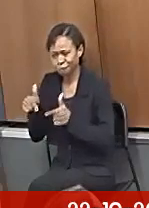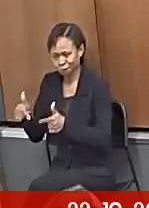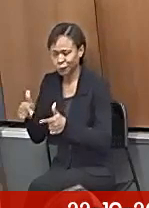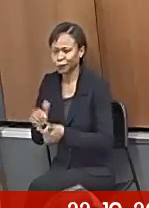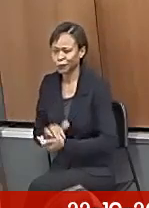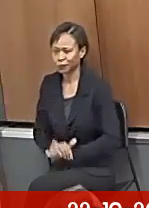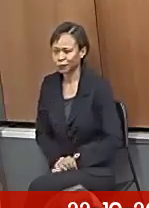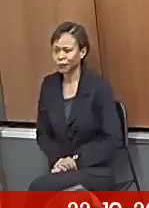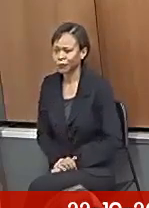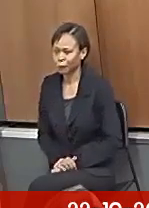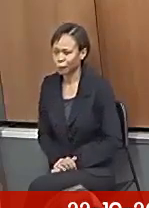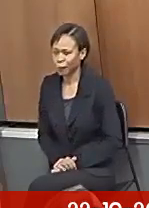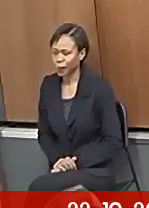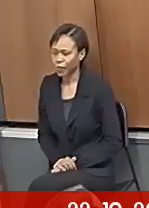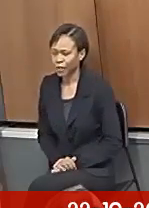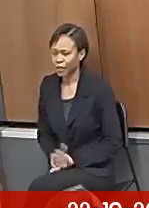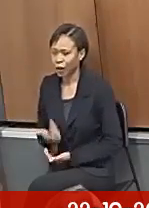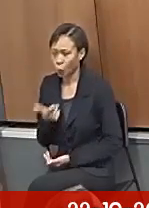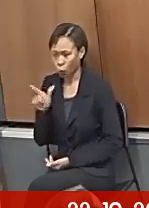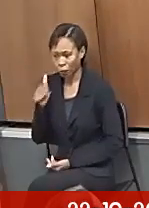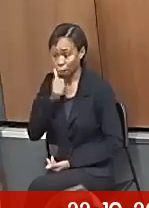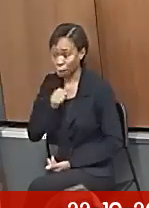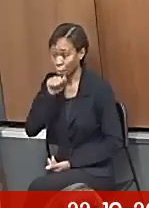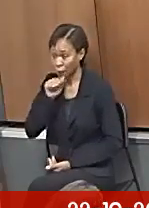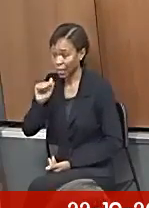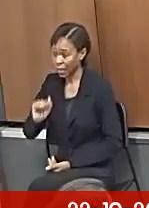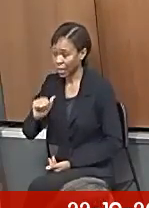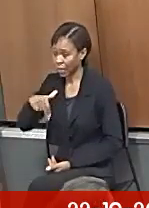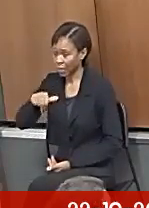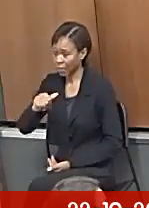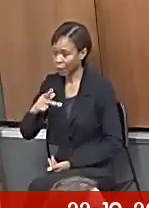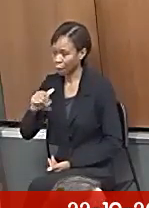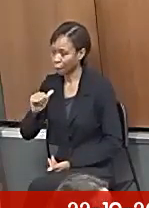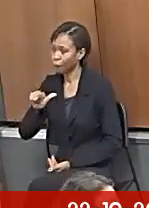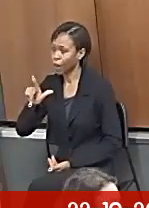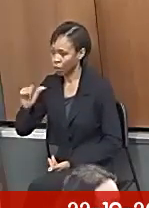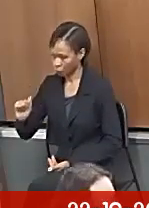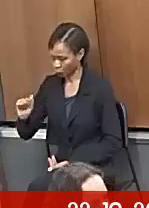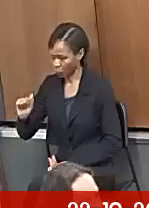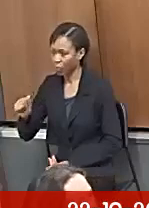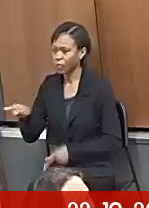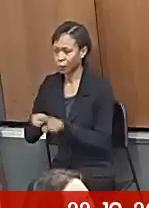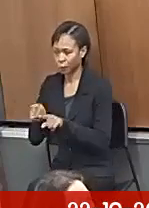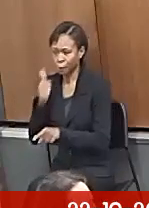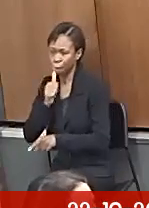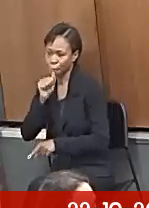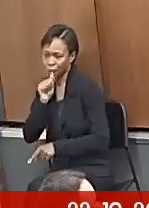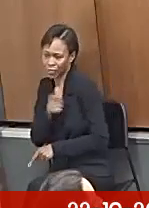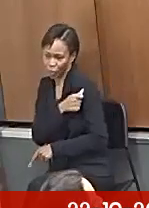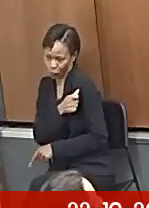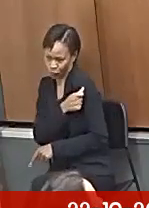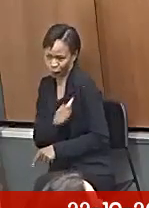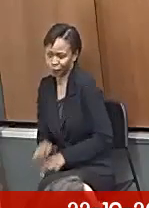vou passar, então, a fala para a próxima mãe, Ana Paula Silveira Neto, também mãe de aluno.